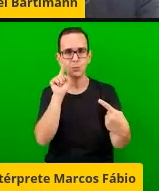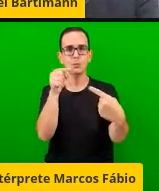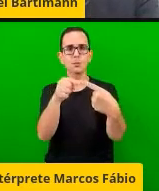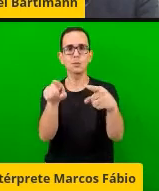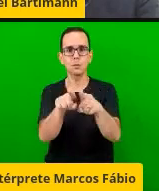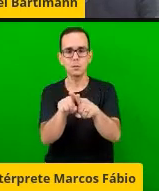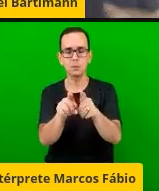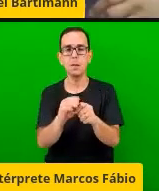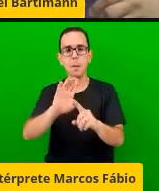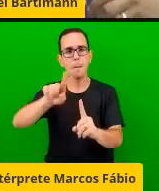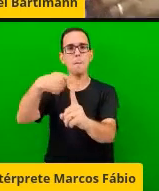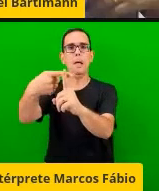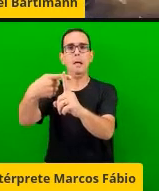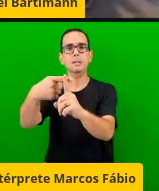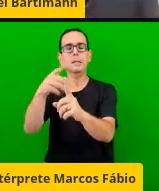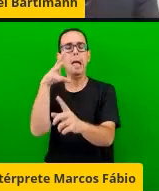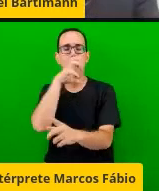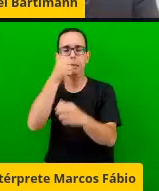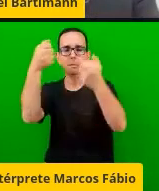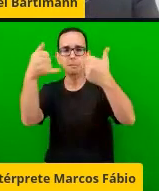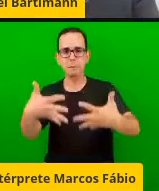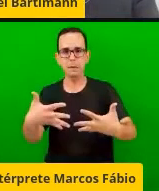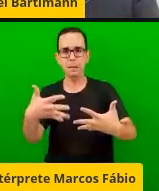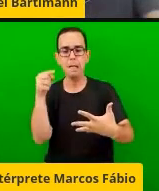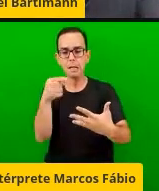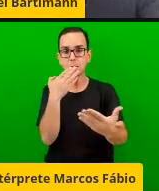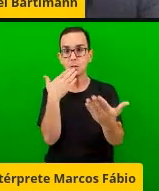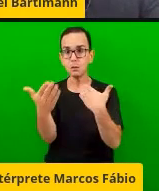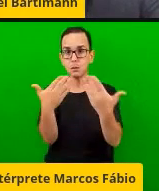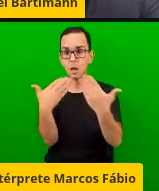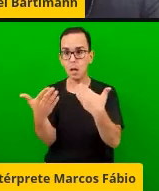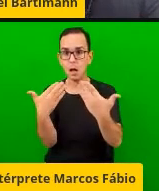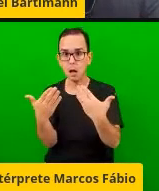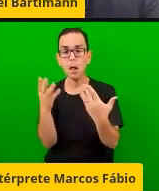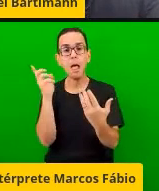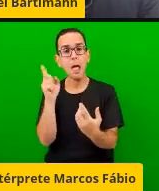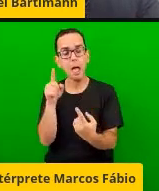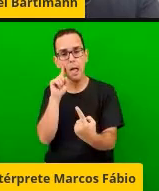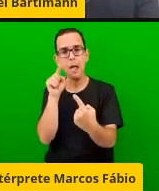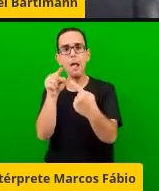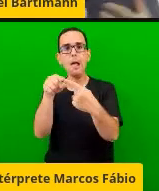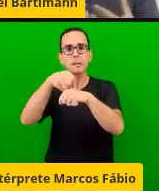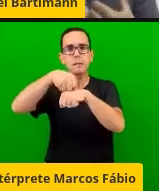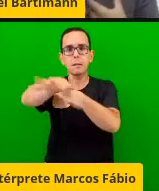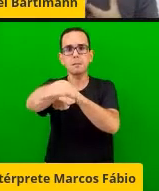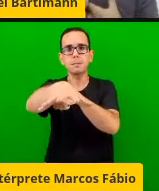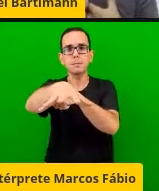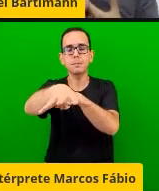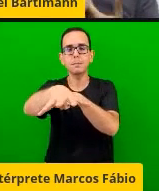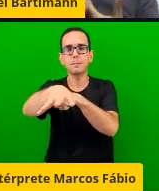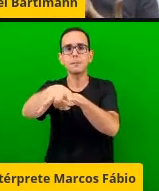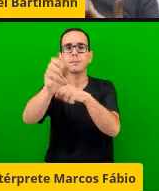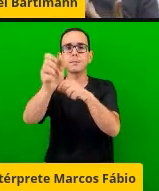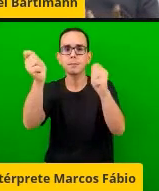ainda, cabe destacar que esse diálogo, ele tem que ser levado até os alunos da educação básica, ele não pode ser